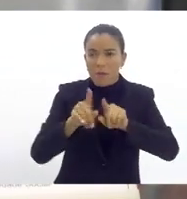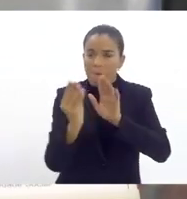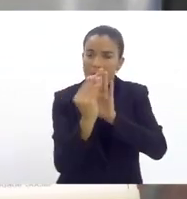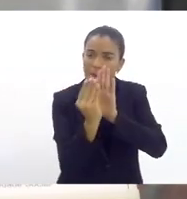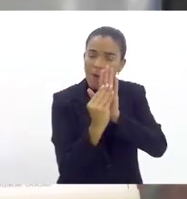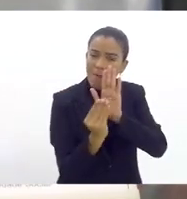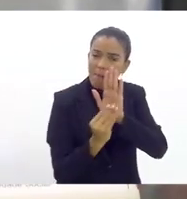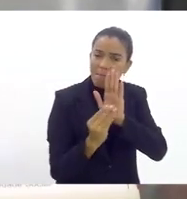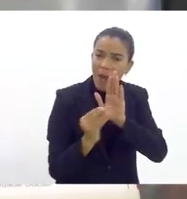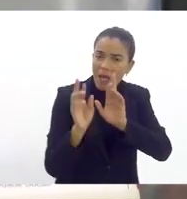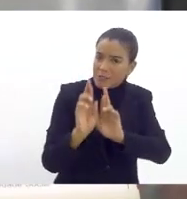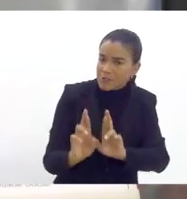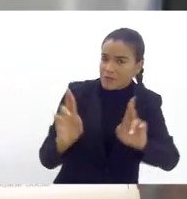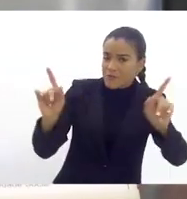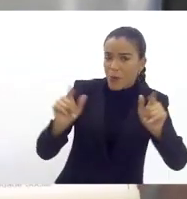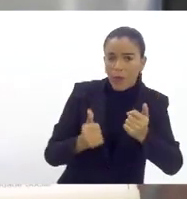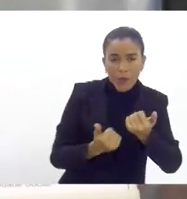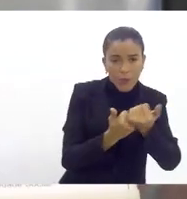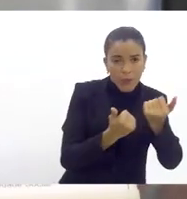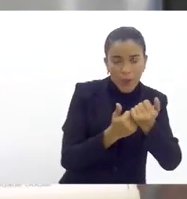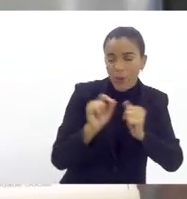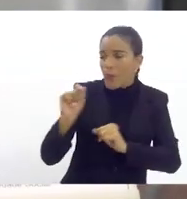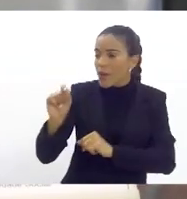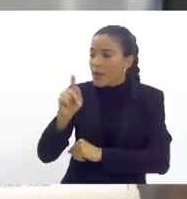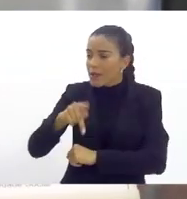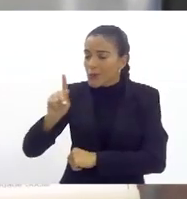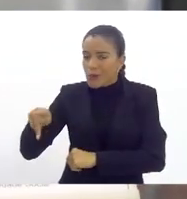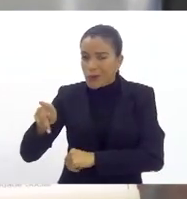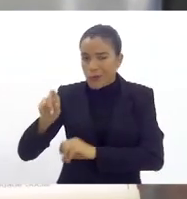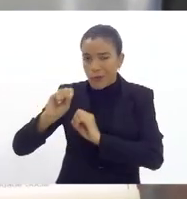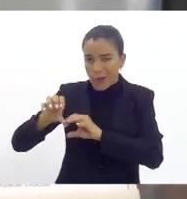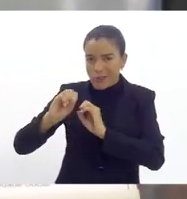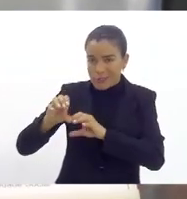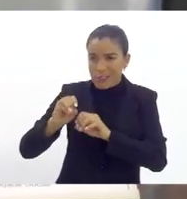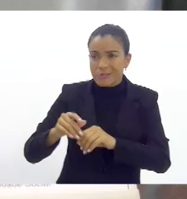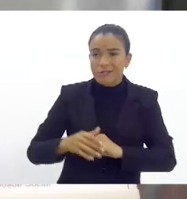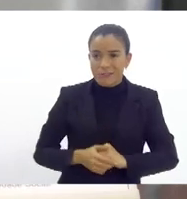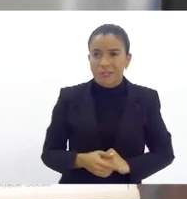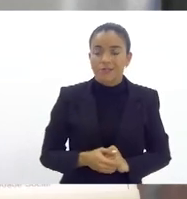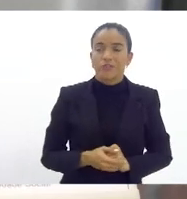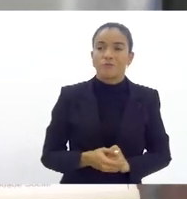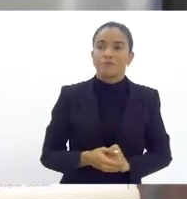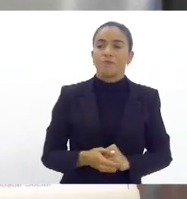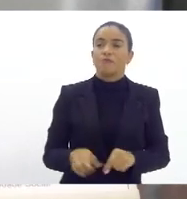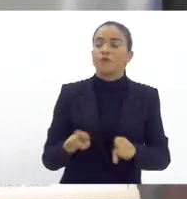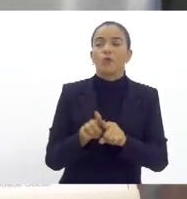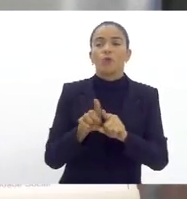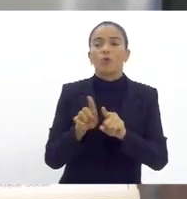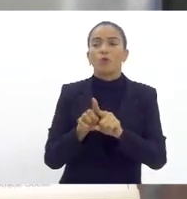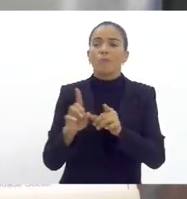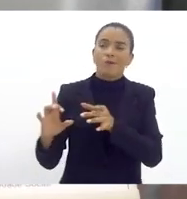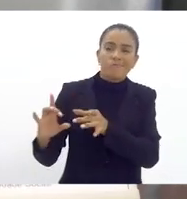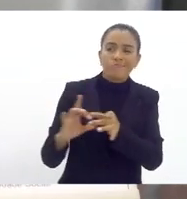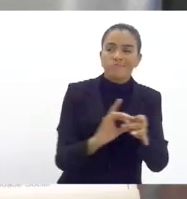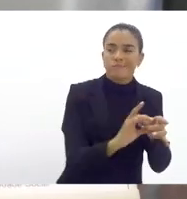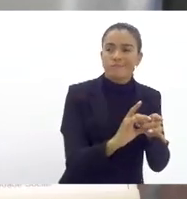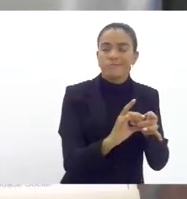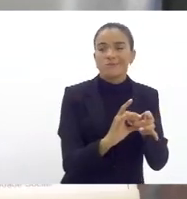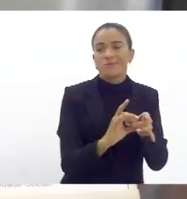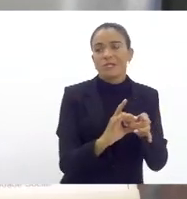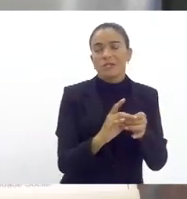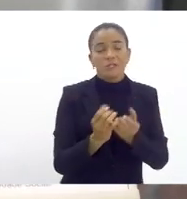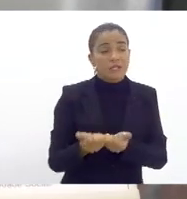diferenciações entre o que é tutoria O que é emprego de força de trabalho docente no sentido é de